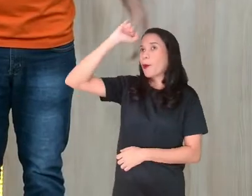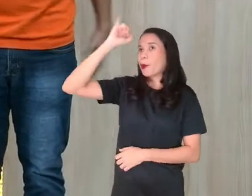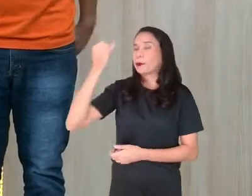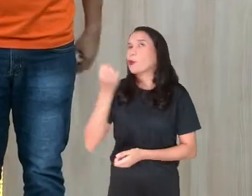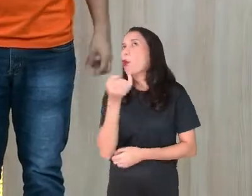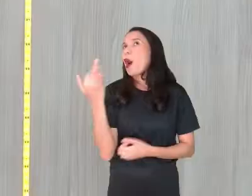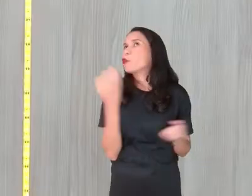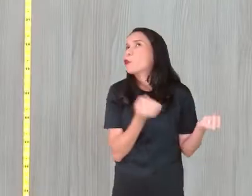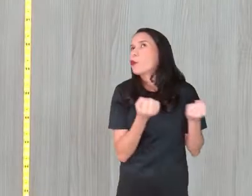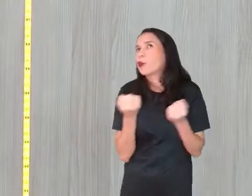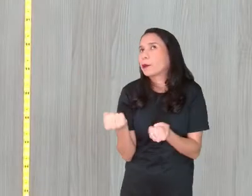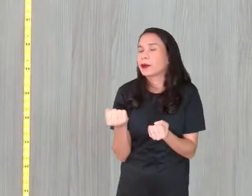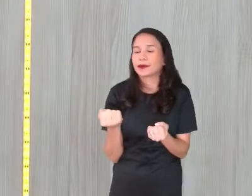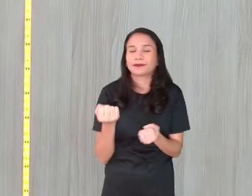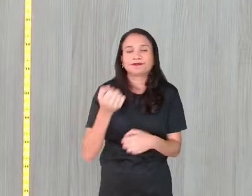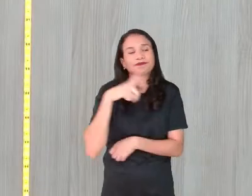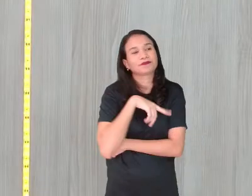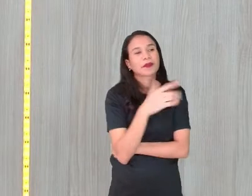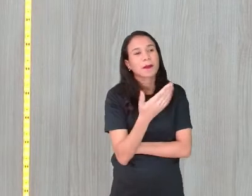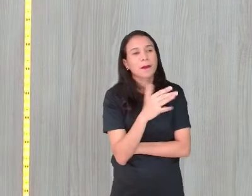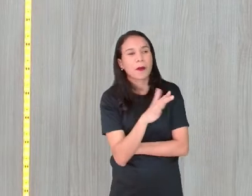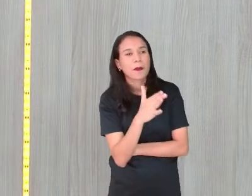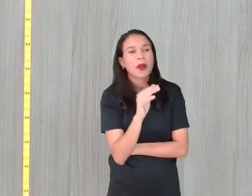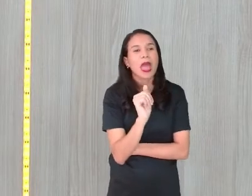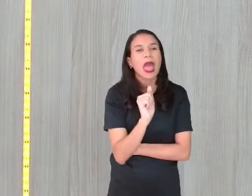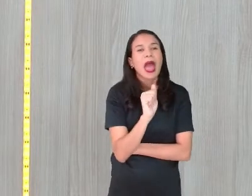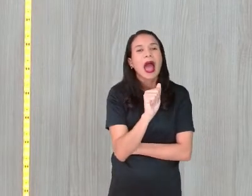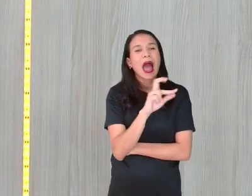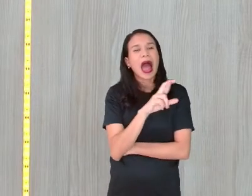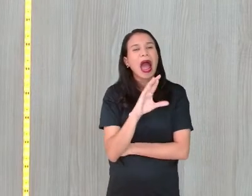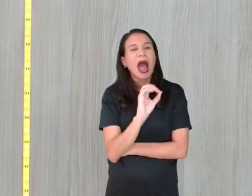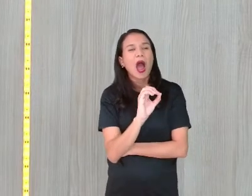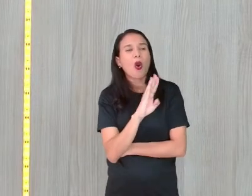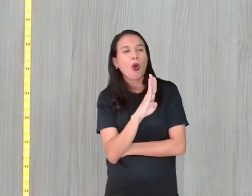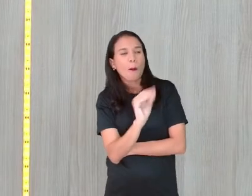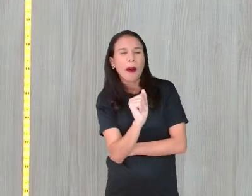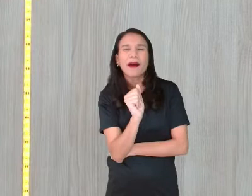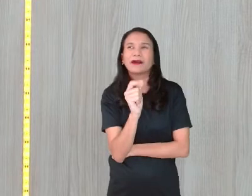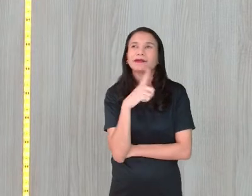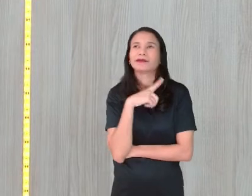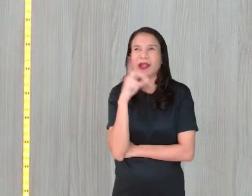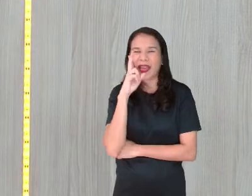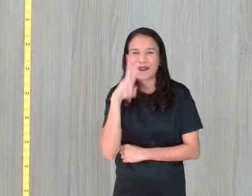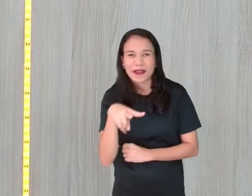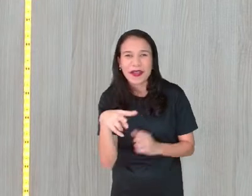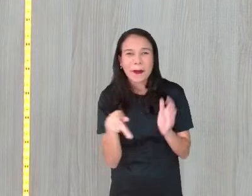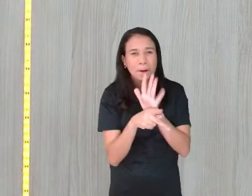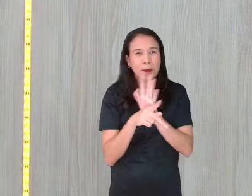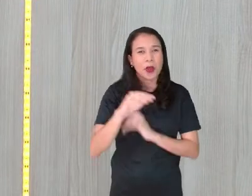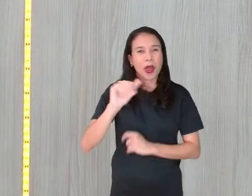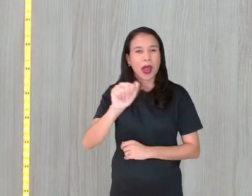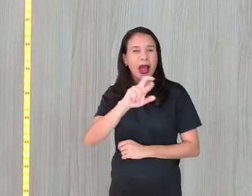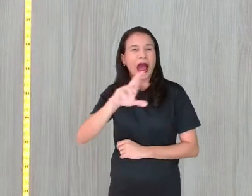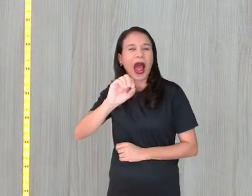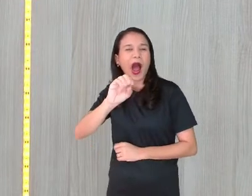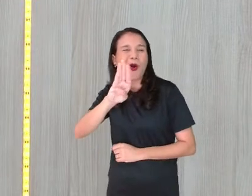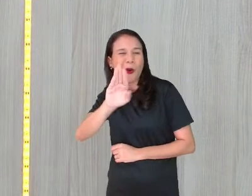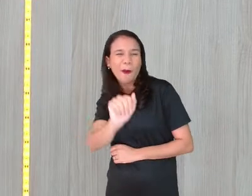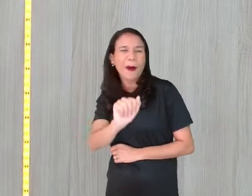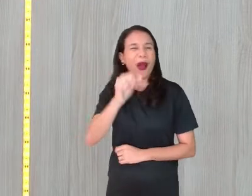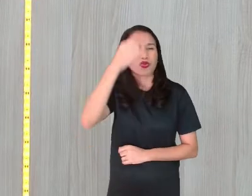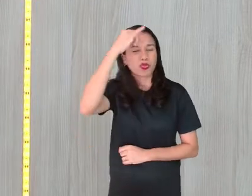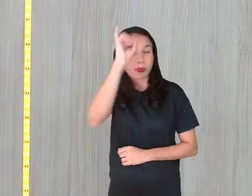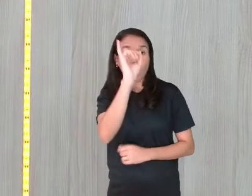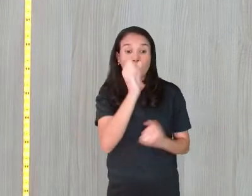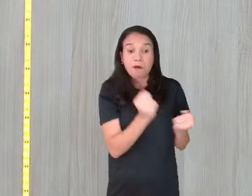boi? Olha, o boi geralmente a turma pesa por arroba, né? Por arroba, né? Por arroba. Você deve escutar no jornal, não, arroba do boi gordo, arroba não sei o quê,